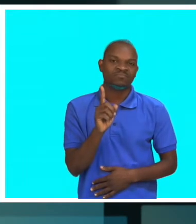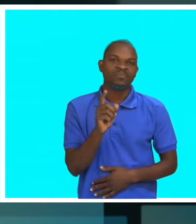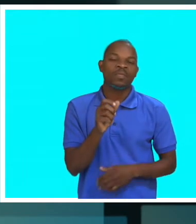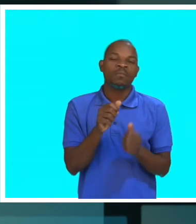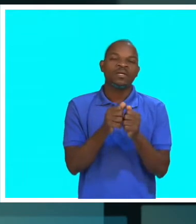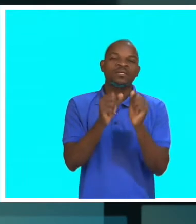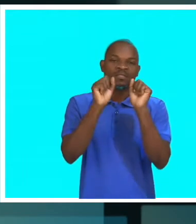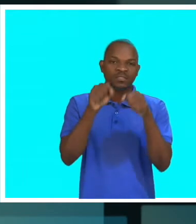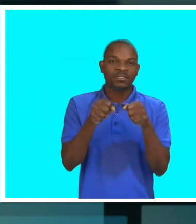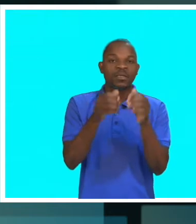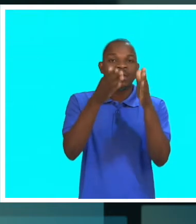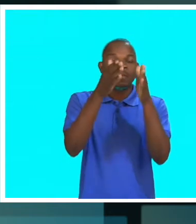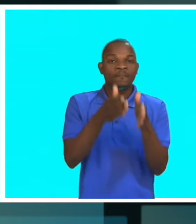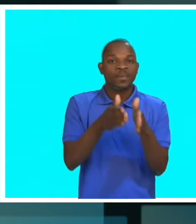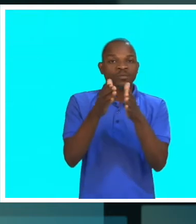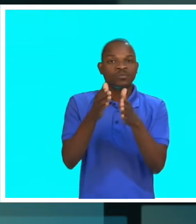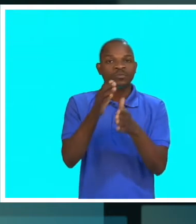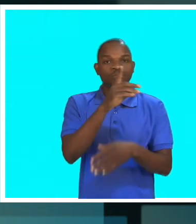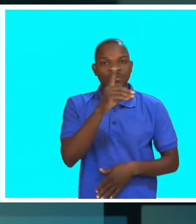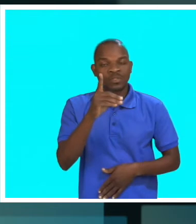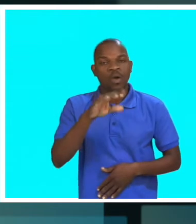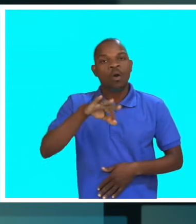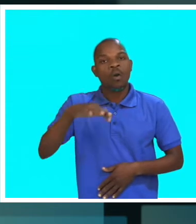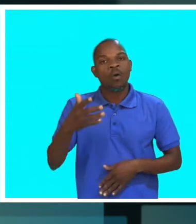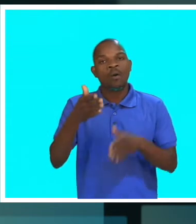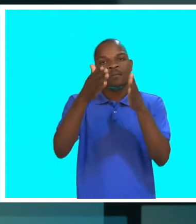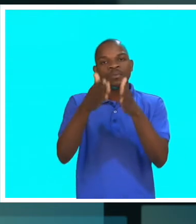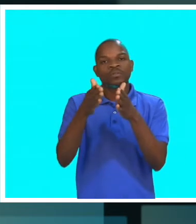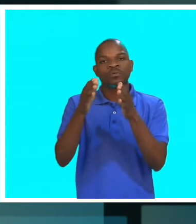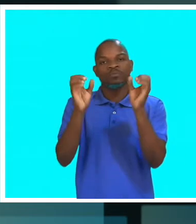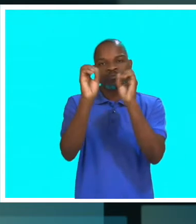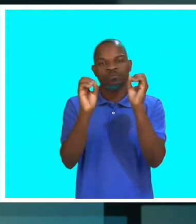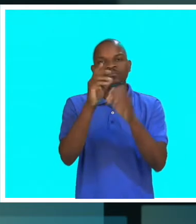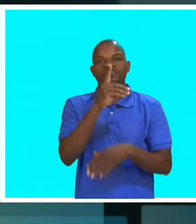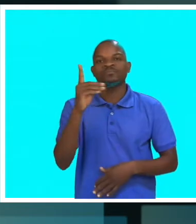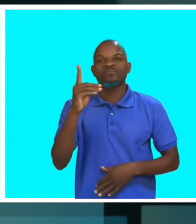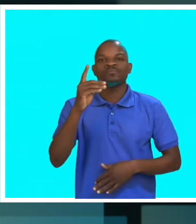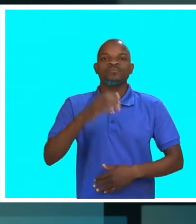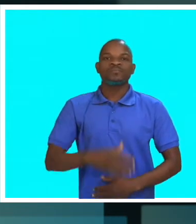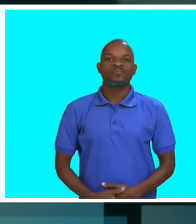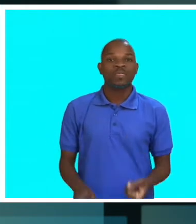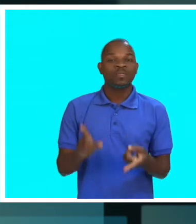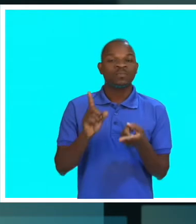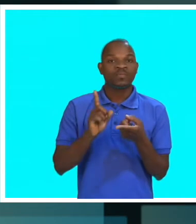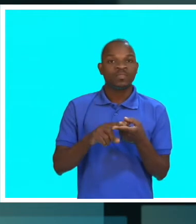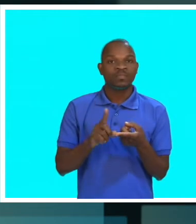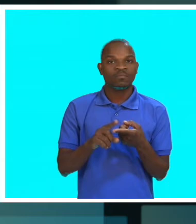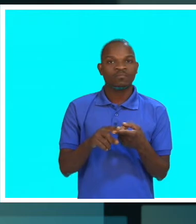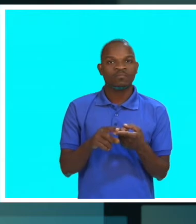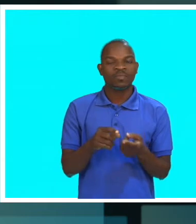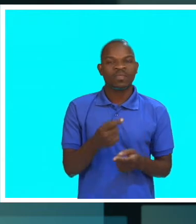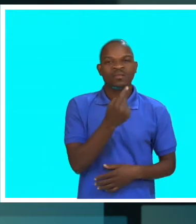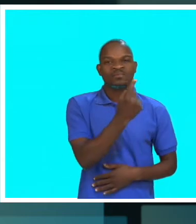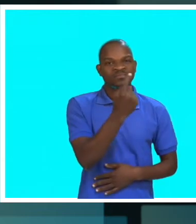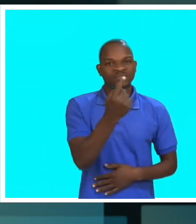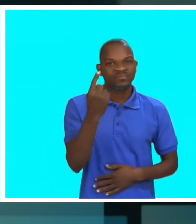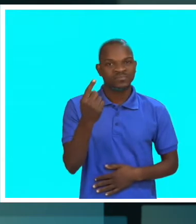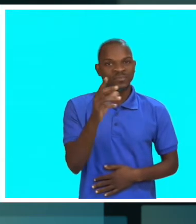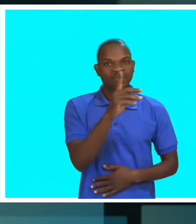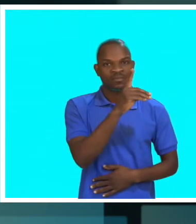ditas normais. Não, senhor. Pessoa com deficiência ou pessoa sem deficiência. De acordo com